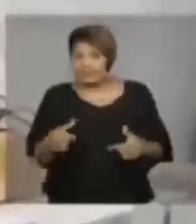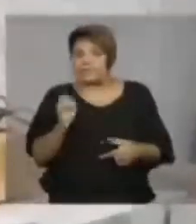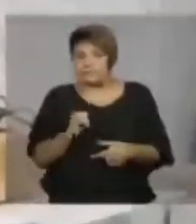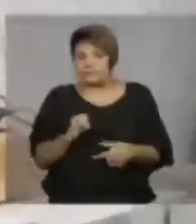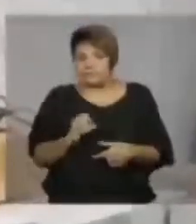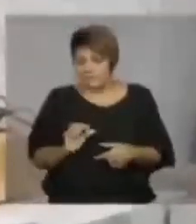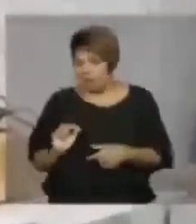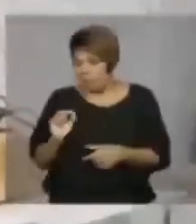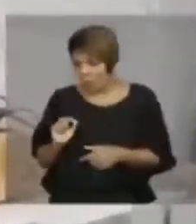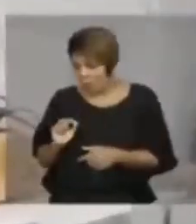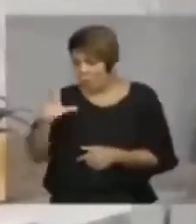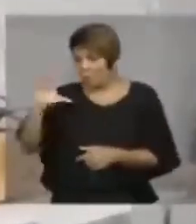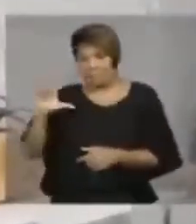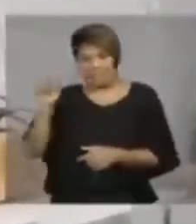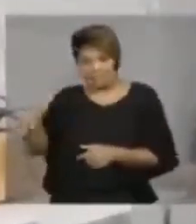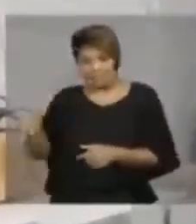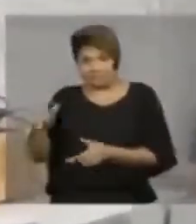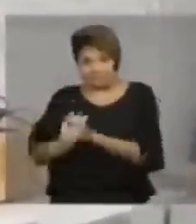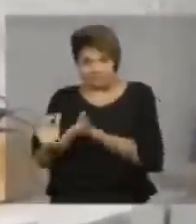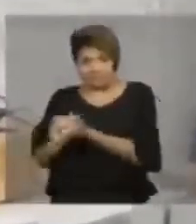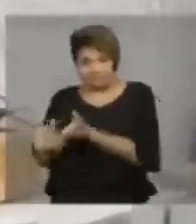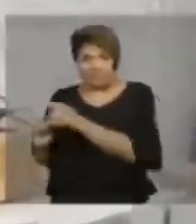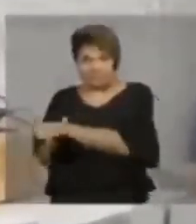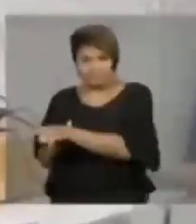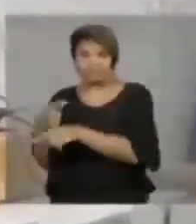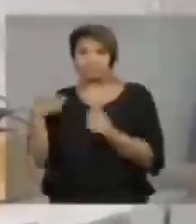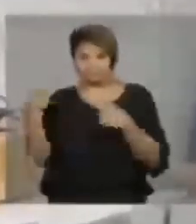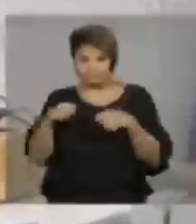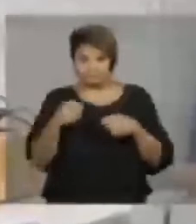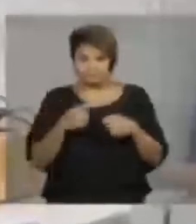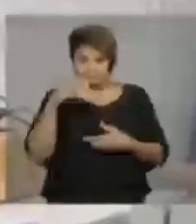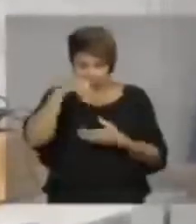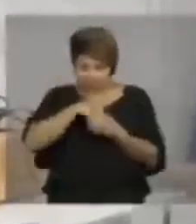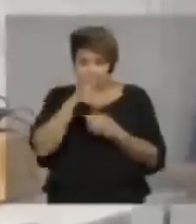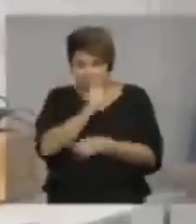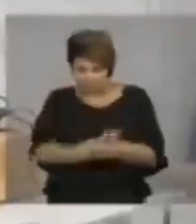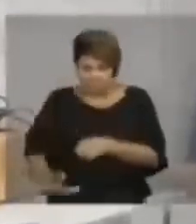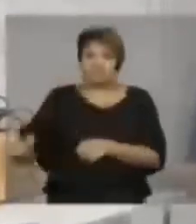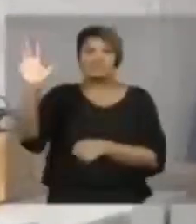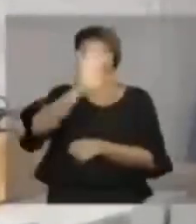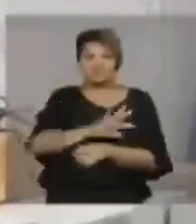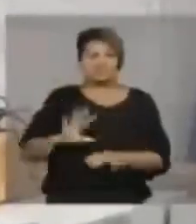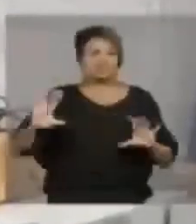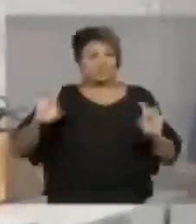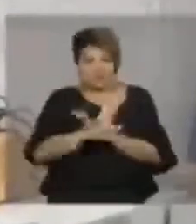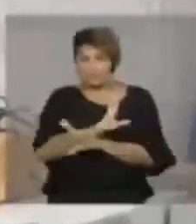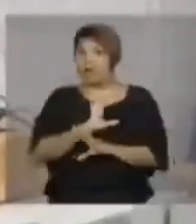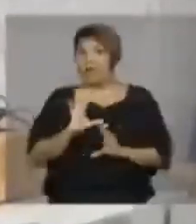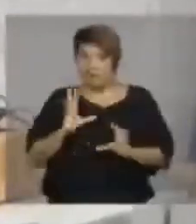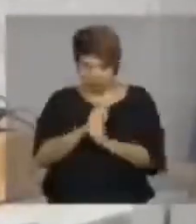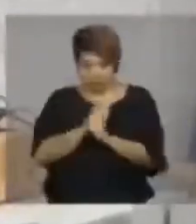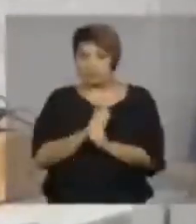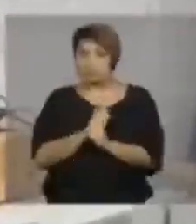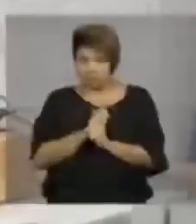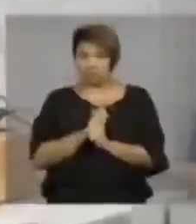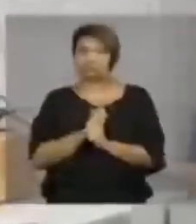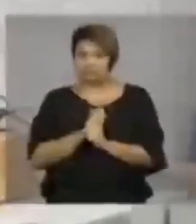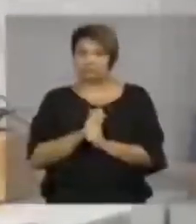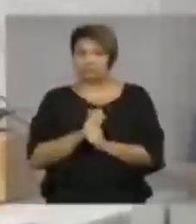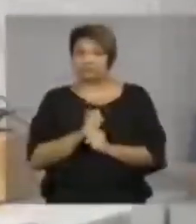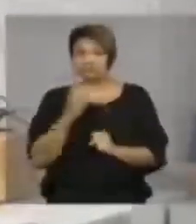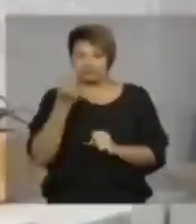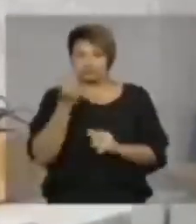recursos para uma determinada secretaria, você precisa olhar dentro daquela estimativa total de receita e de outras, né, e